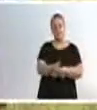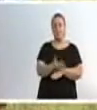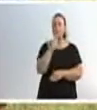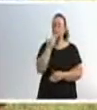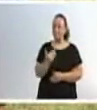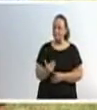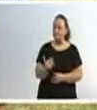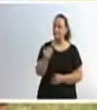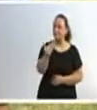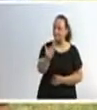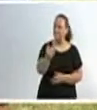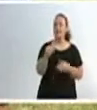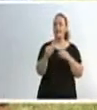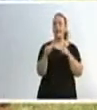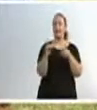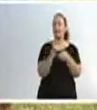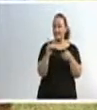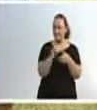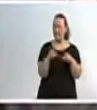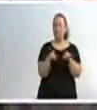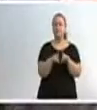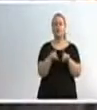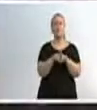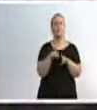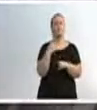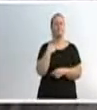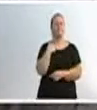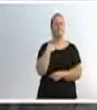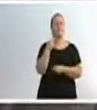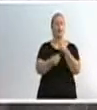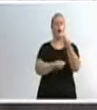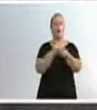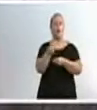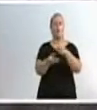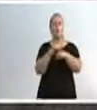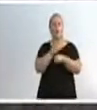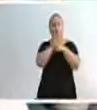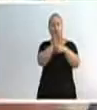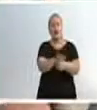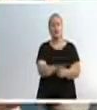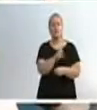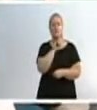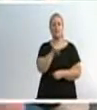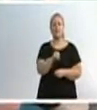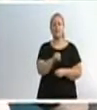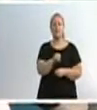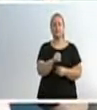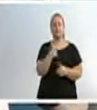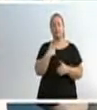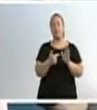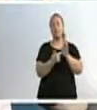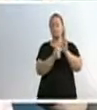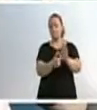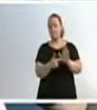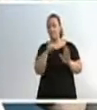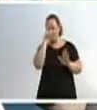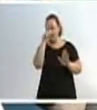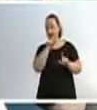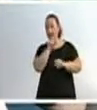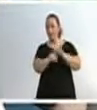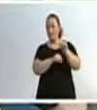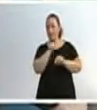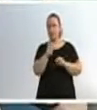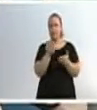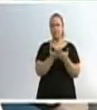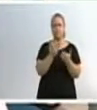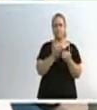e reforçou a ideia de dar benefício fiscal para quem adotar um animal do CPREAD. Eu apresentei uma ideia que era a possibilidade da gente estudar